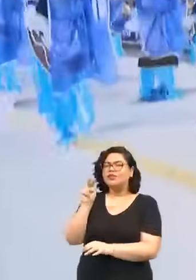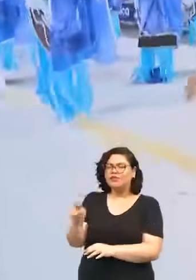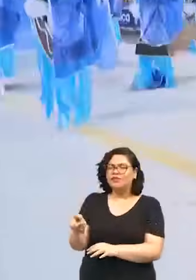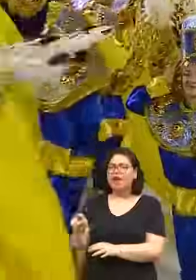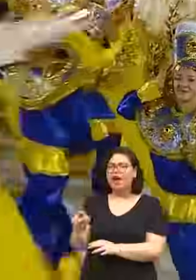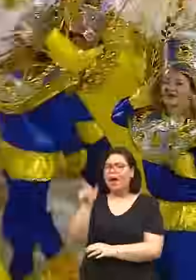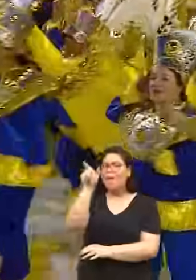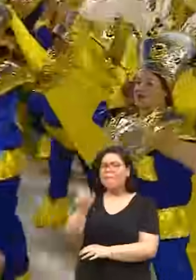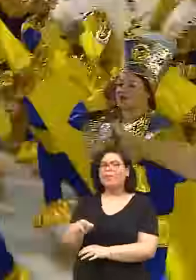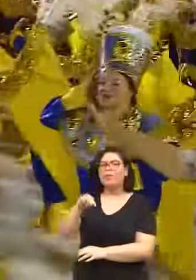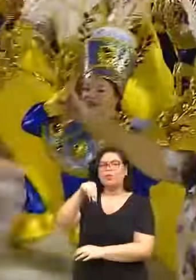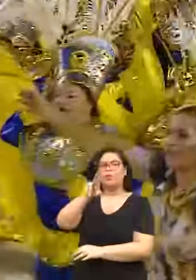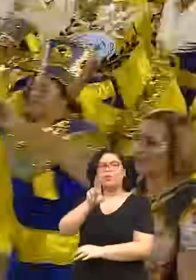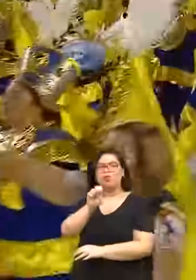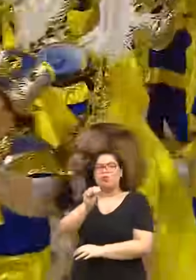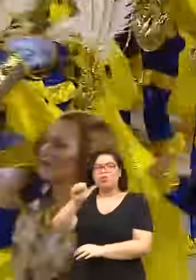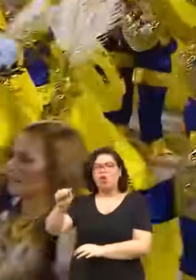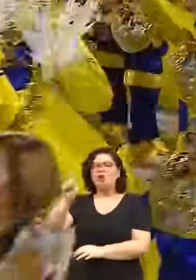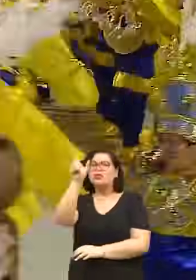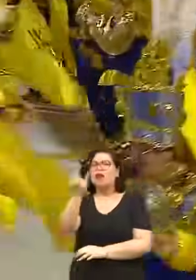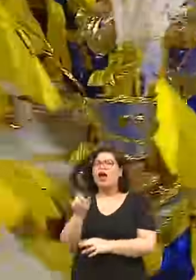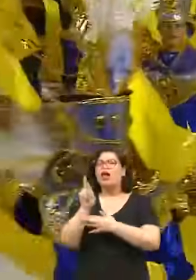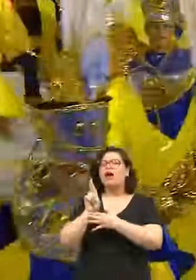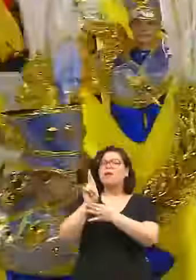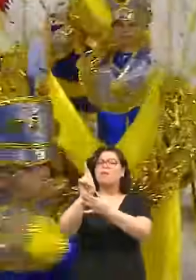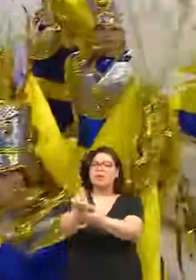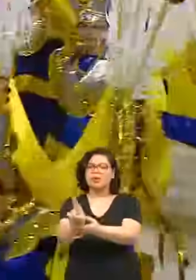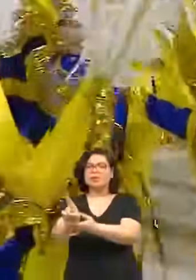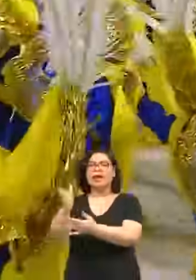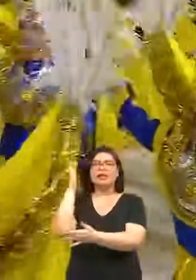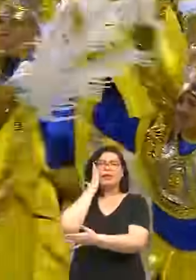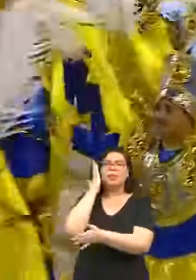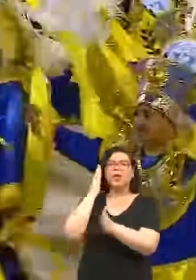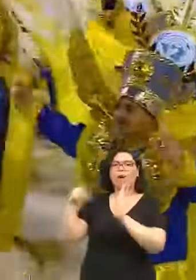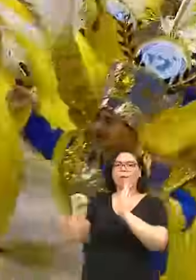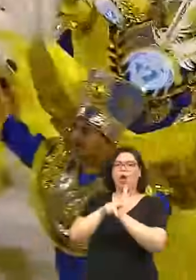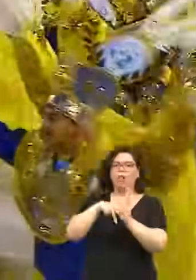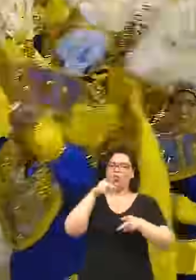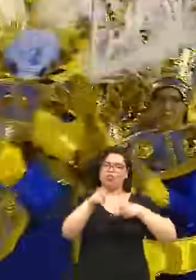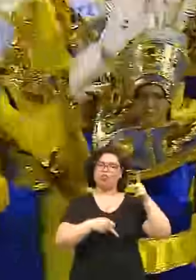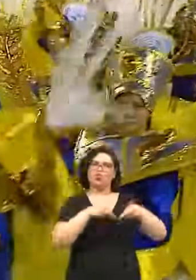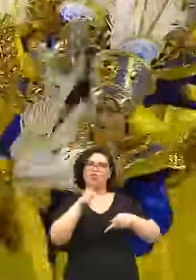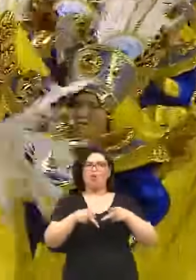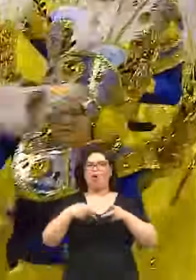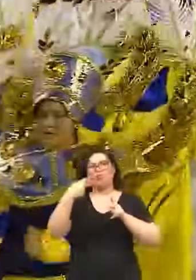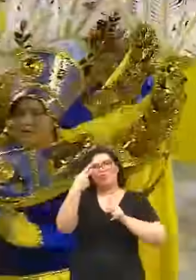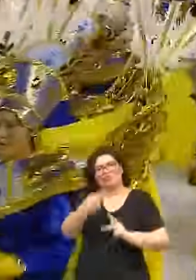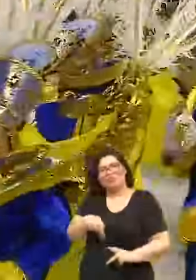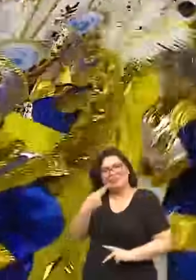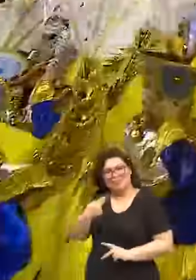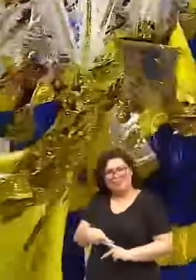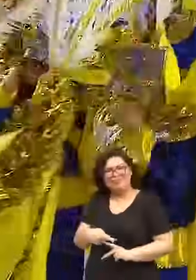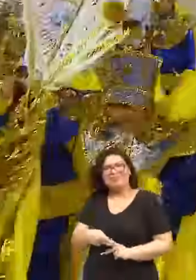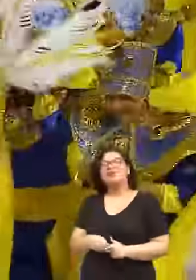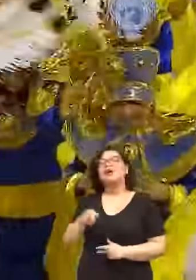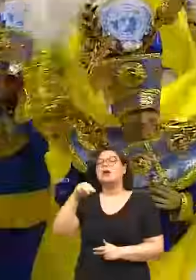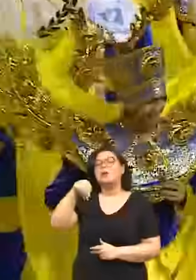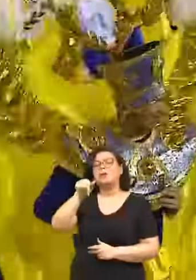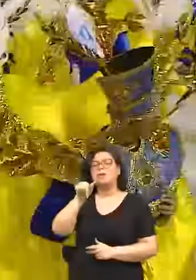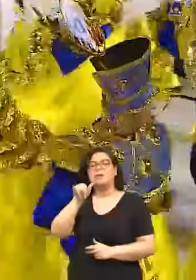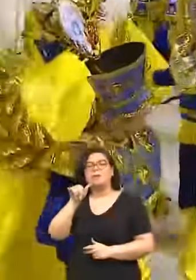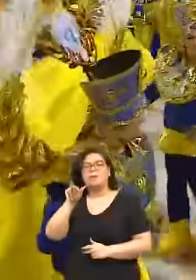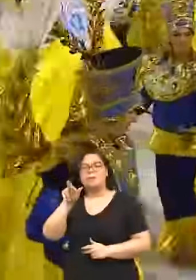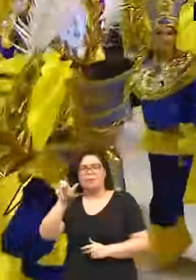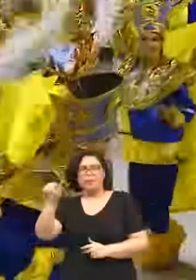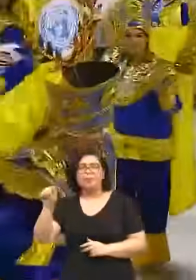da escola, representando a sabedoria dos povos originários. Sim, sim. É Kainara Mota, né? Depois